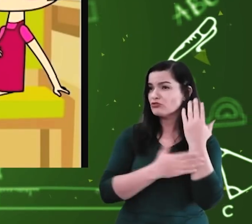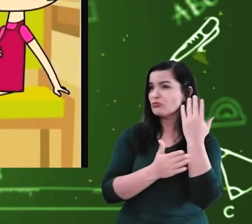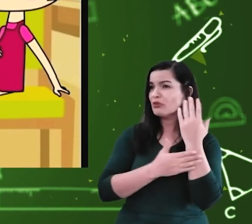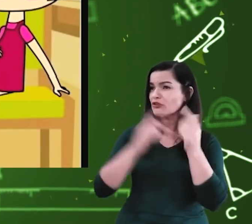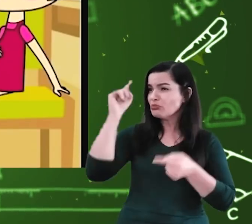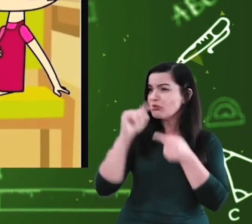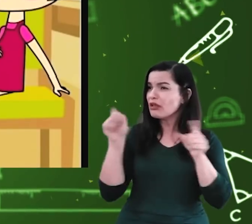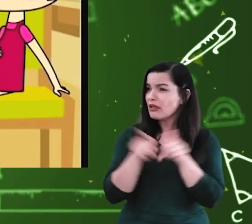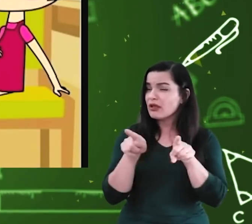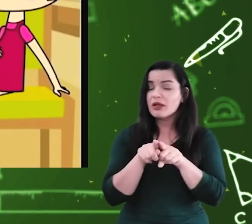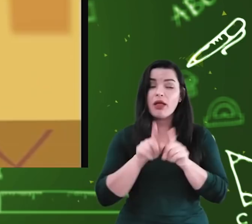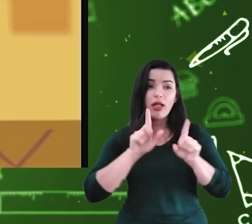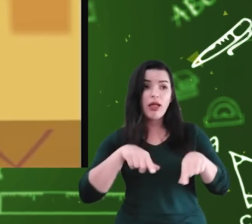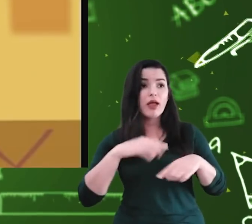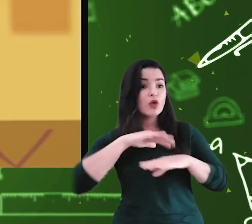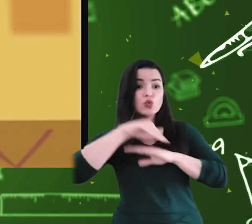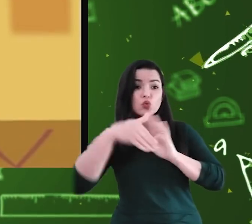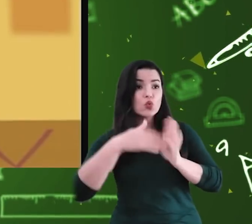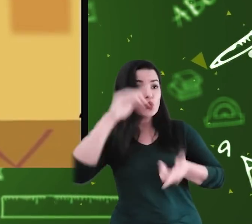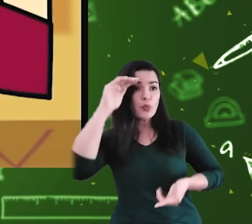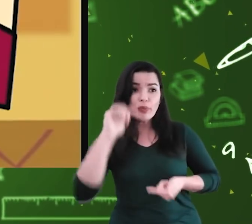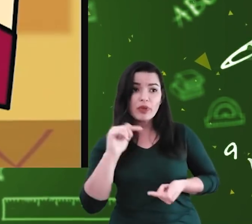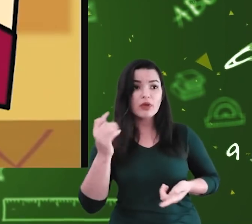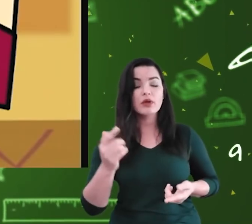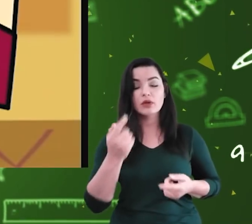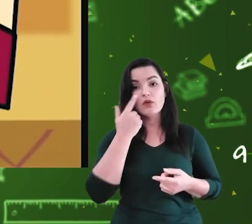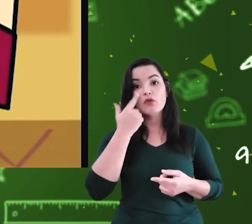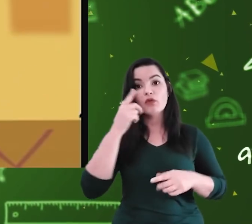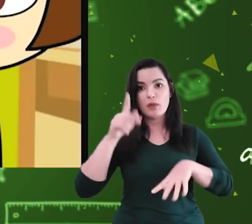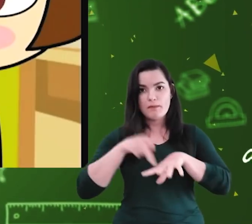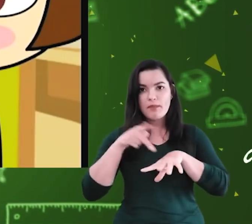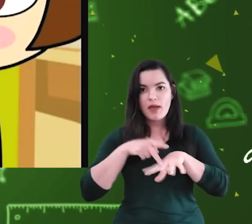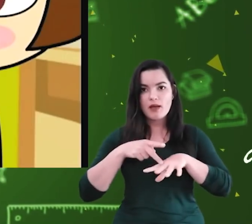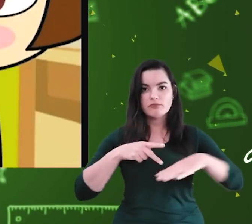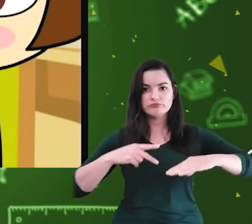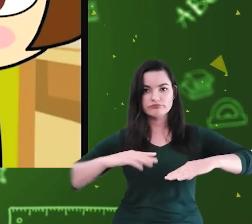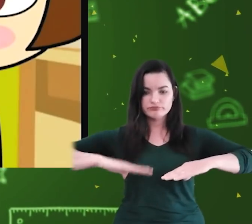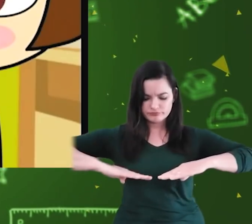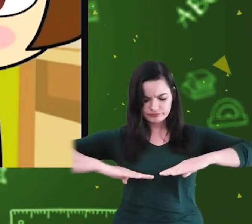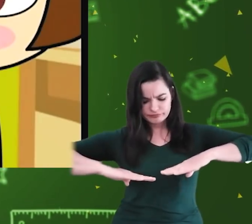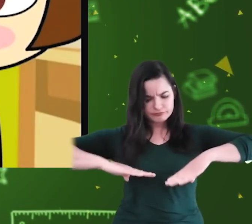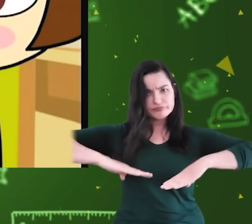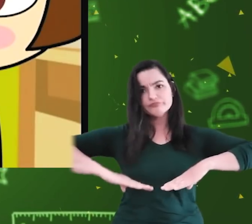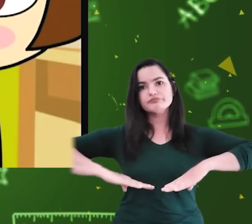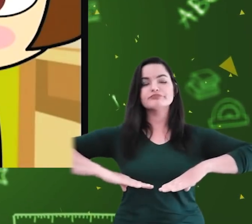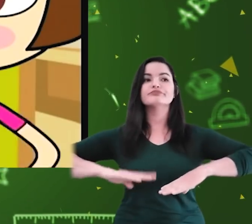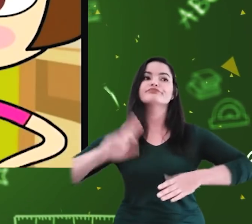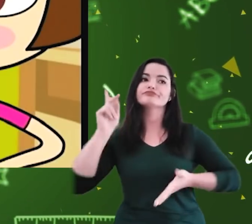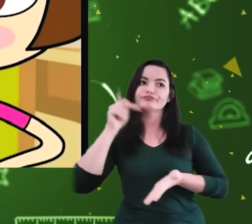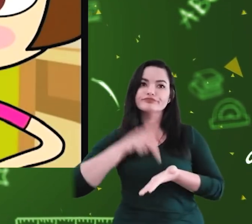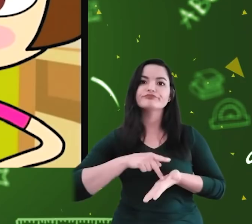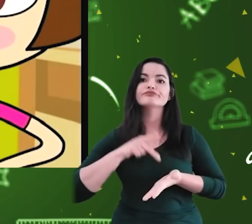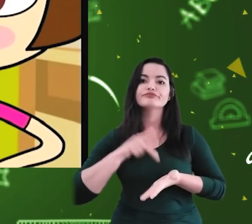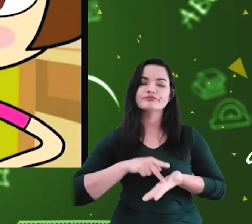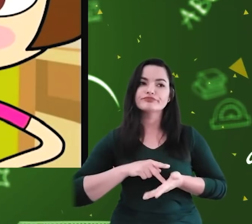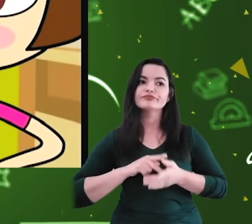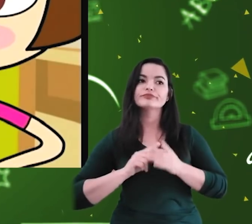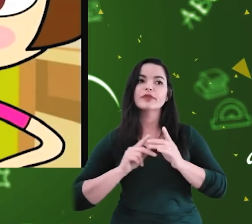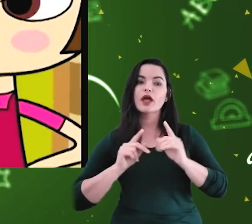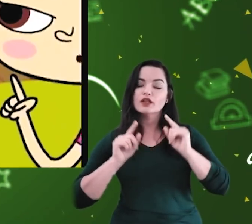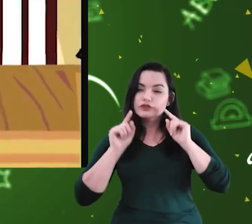Peraí, deixa eu ver. Bota seu pé aqui. Guto, definitivamente você